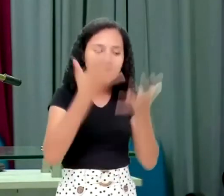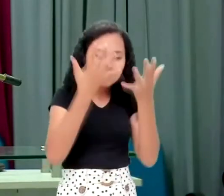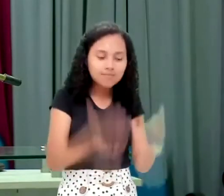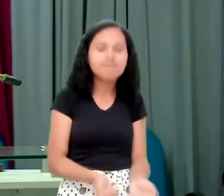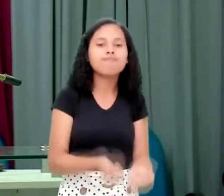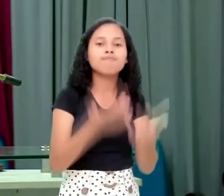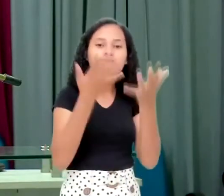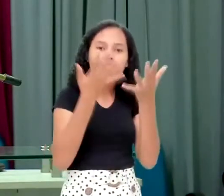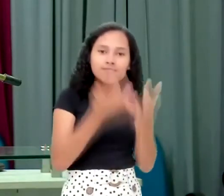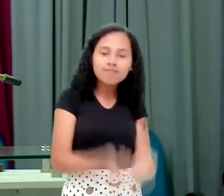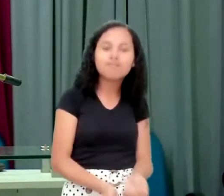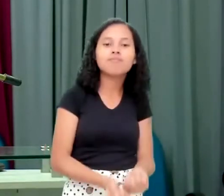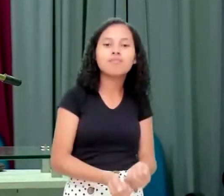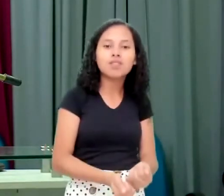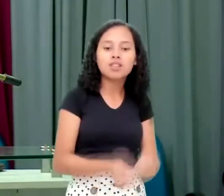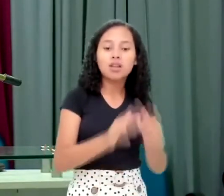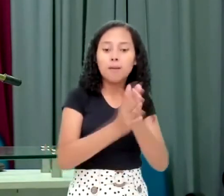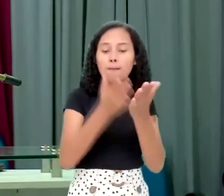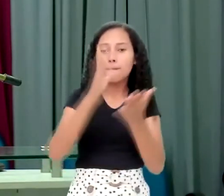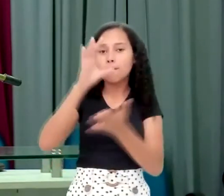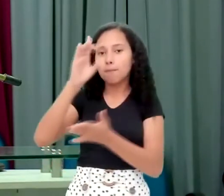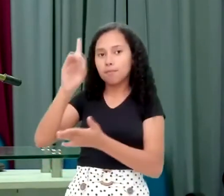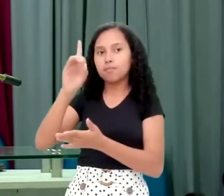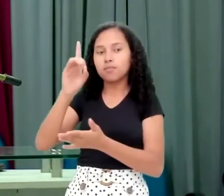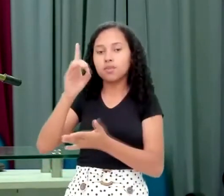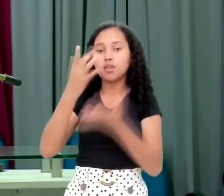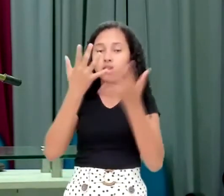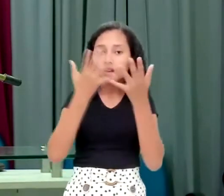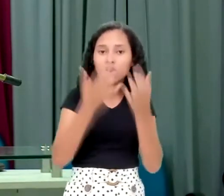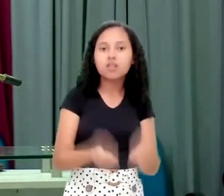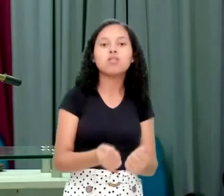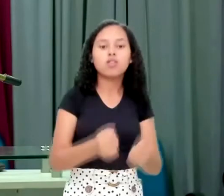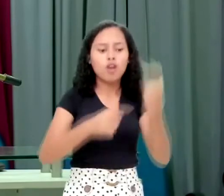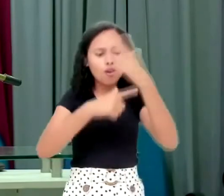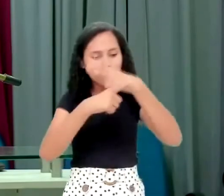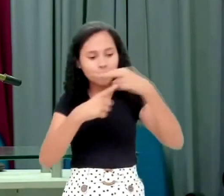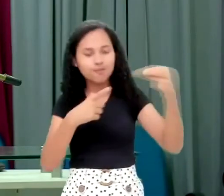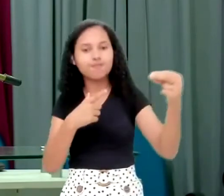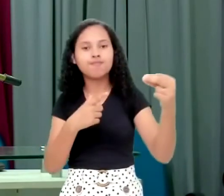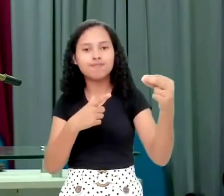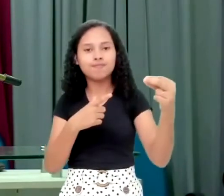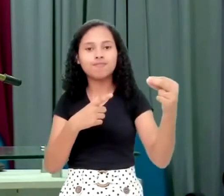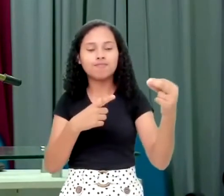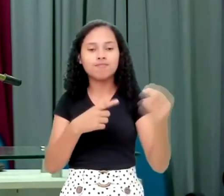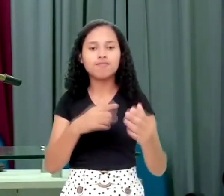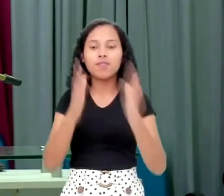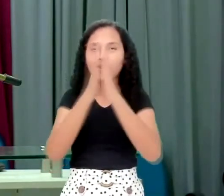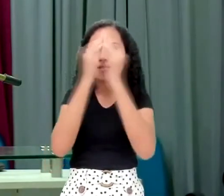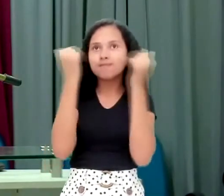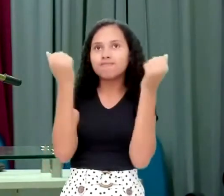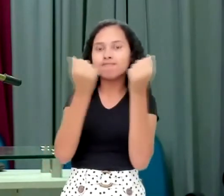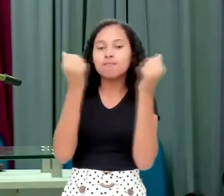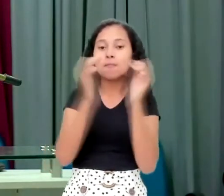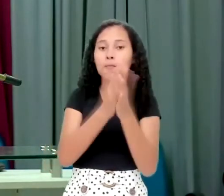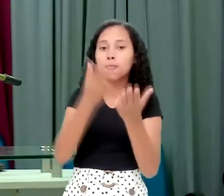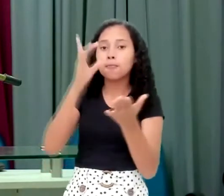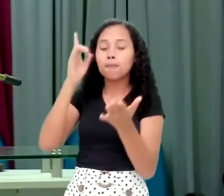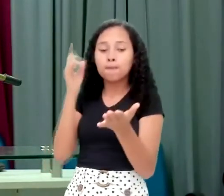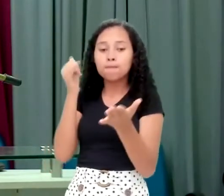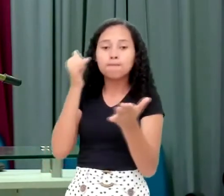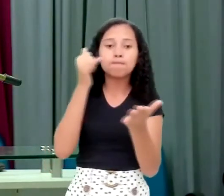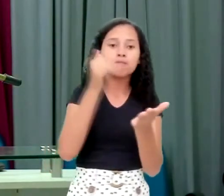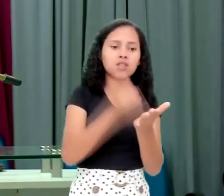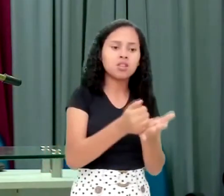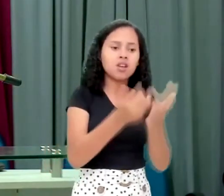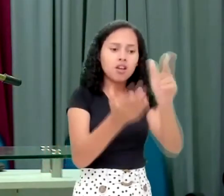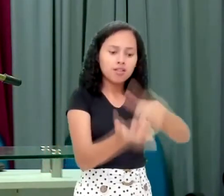tomou posse daquela palavra, irmão, tomou posse da vitória, aleluia. E a Bíblia diz: e